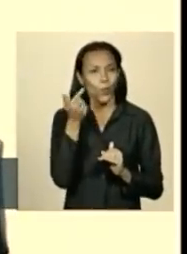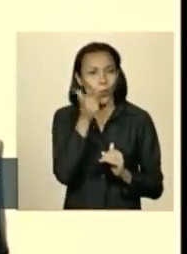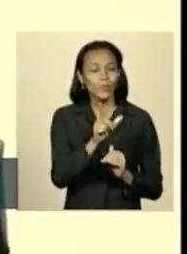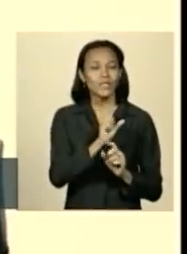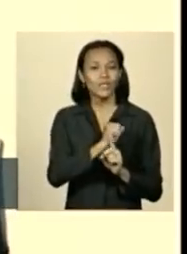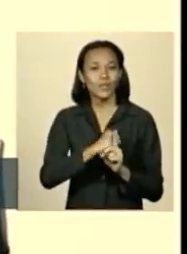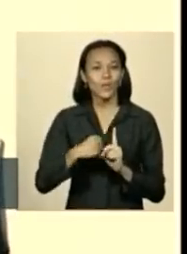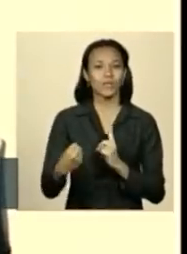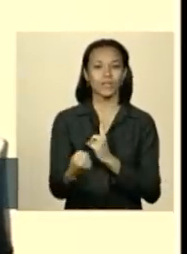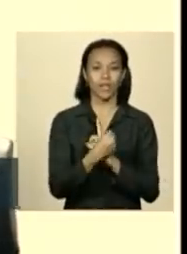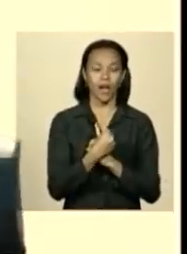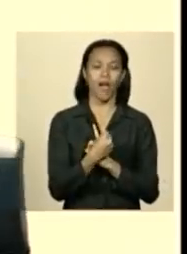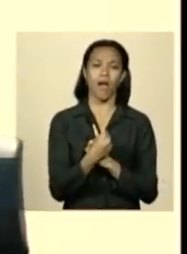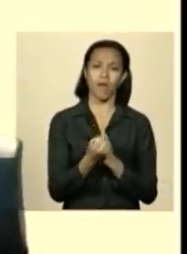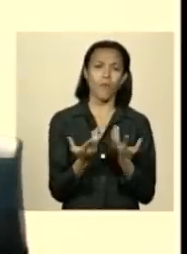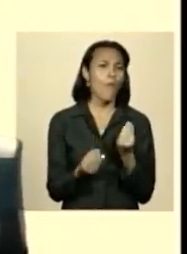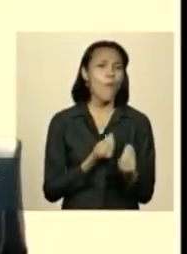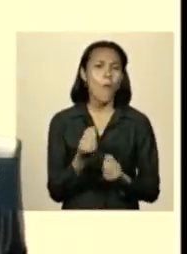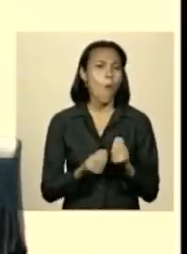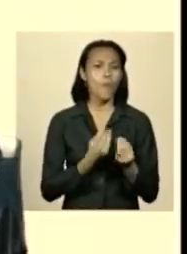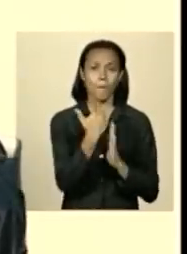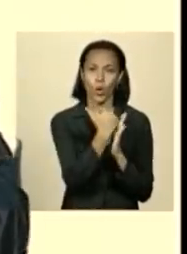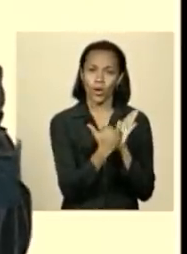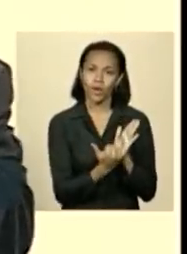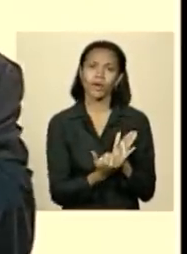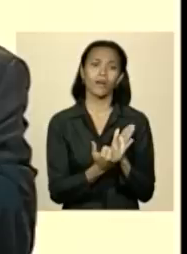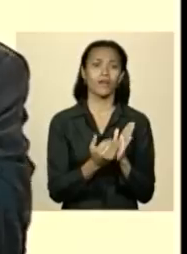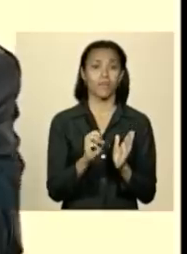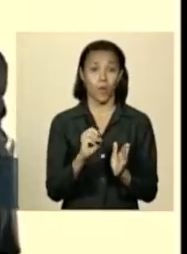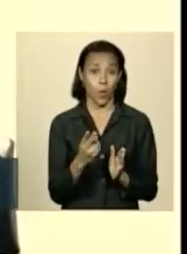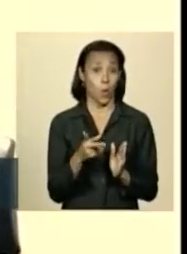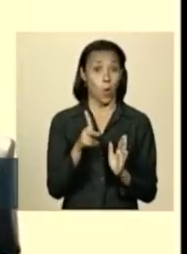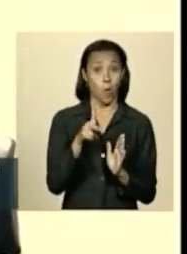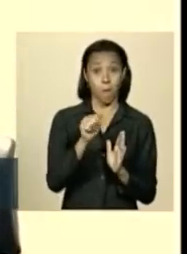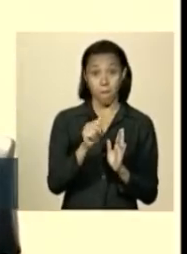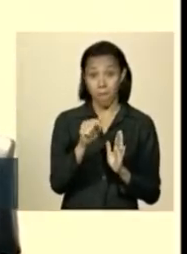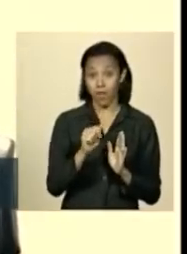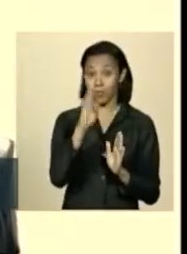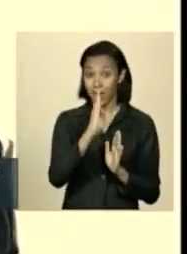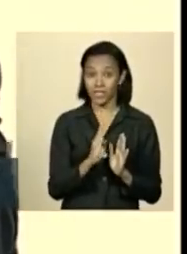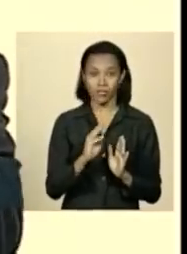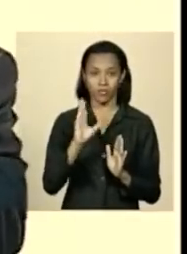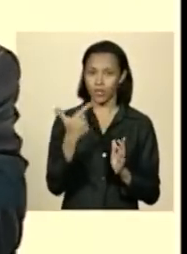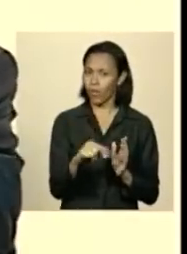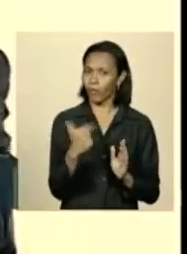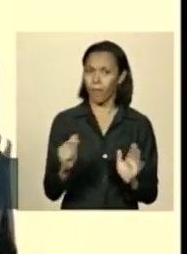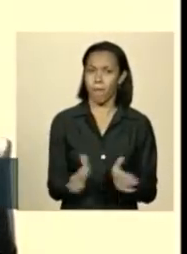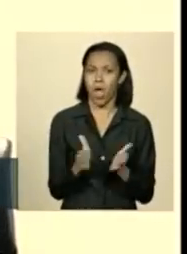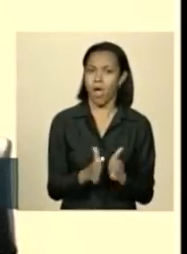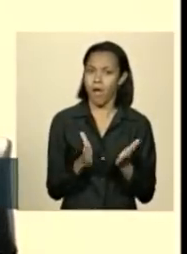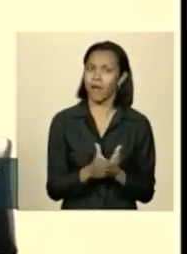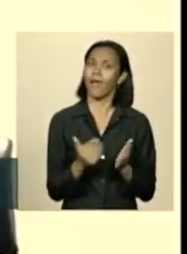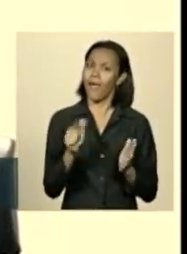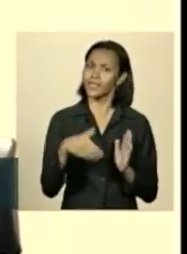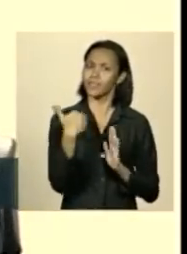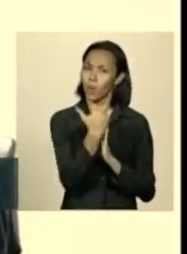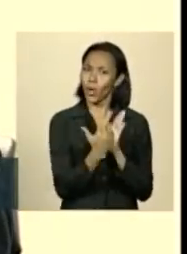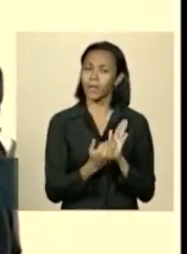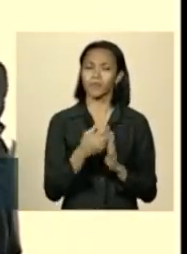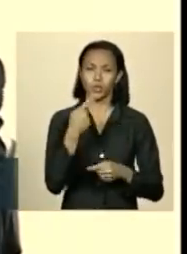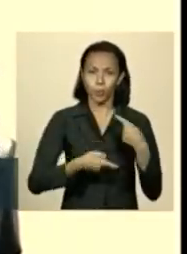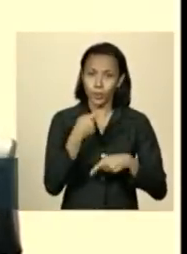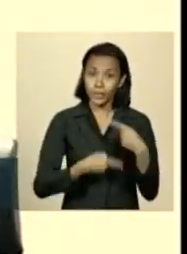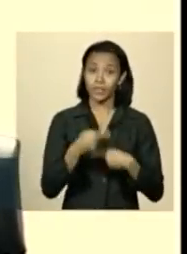socialmente através dos programas ou ou do Plano Brasil sem miséria essas políticas que nós construímos a